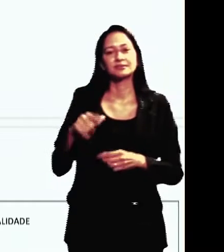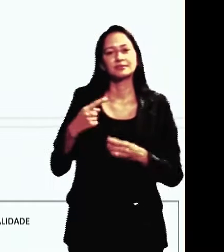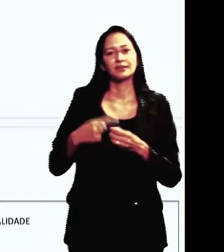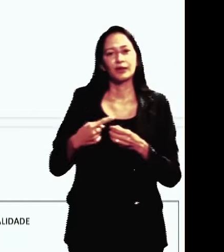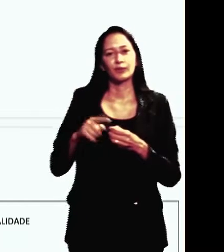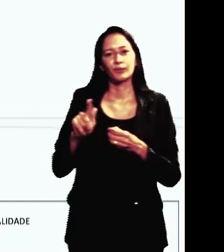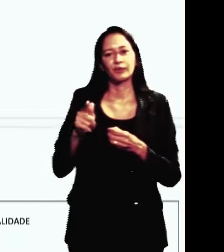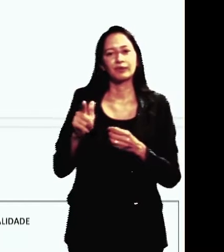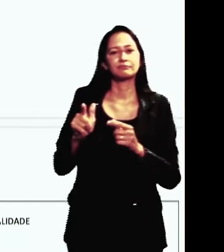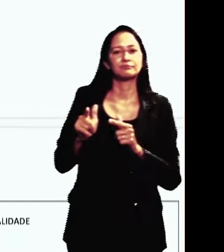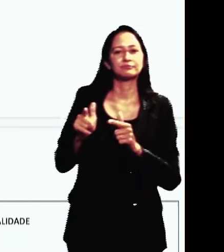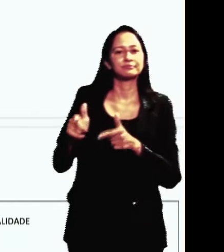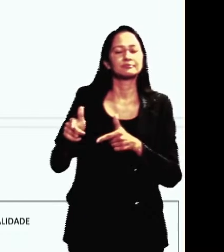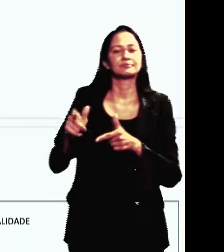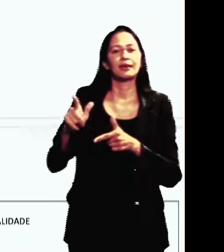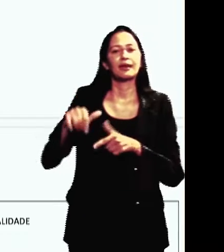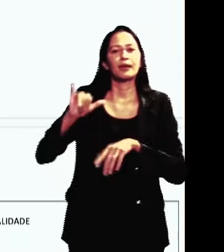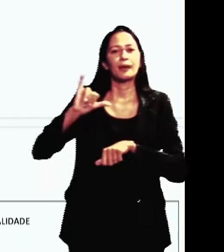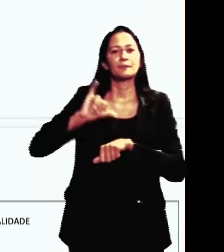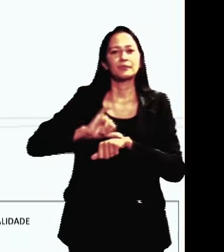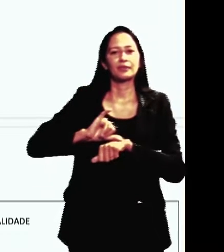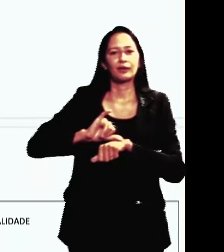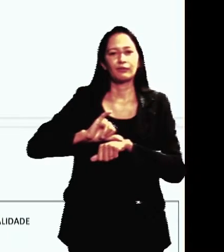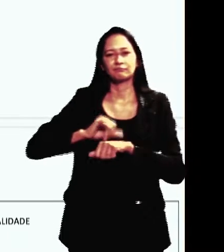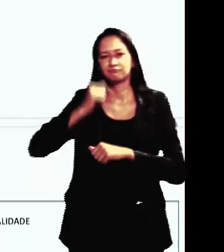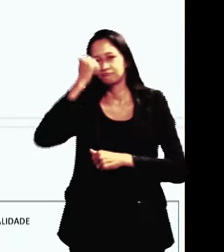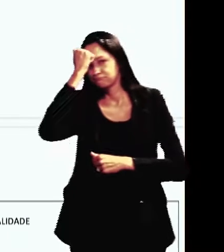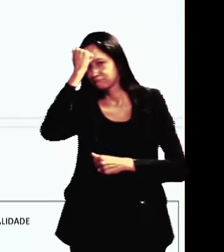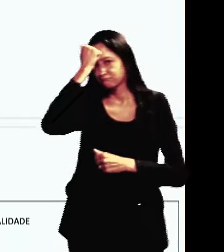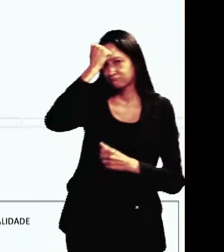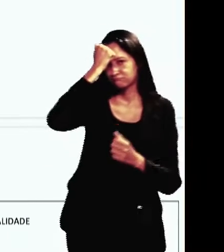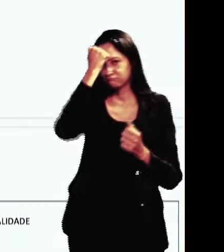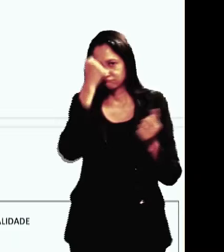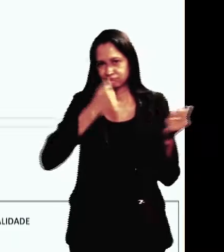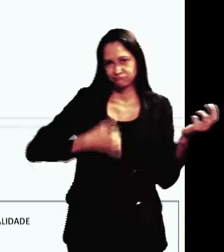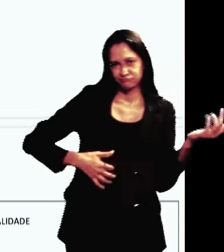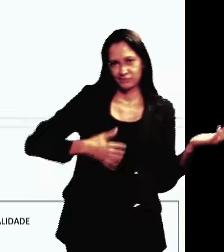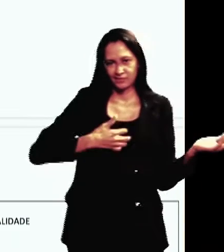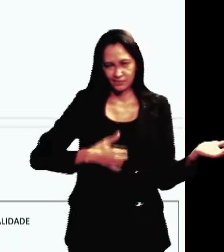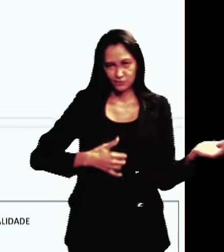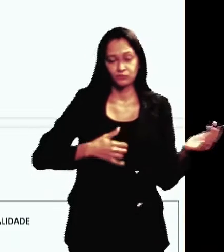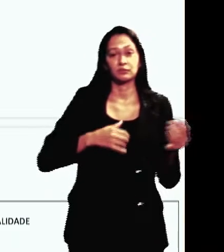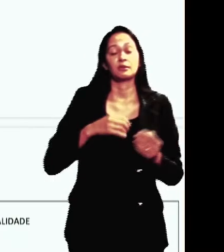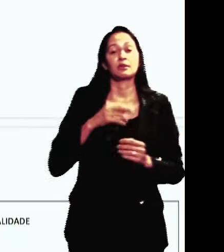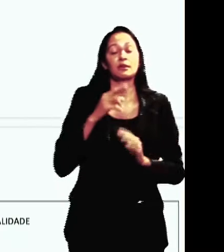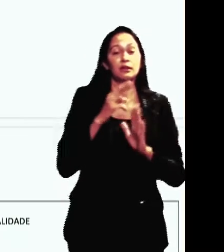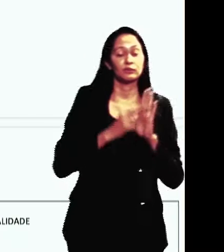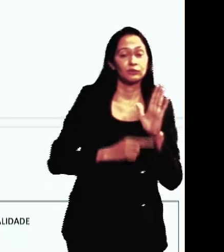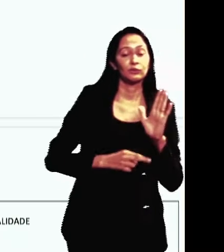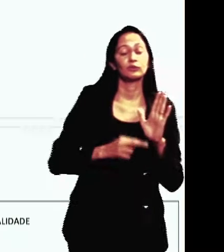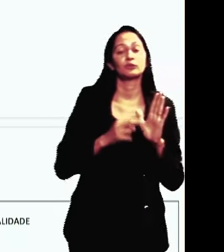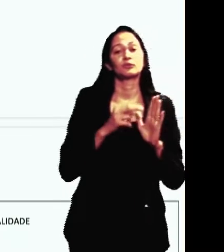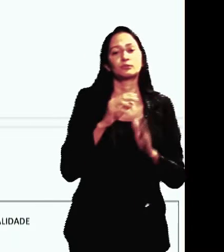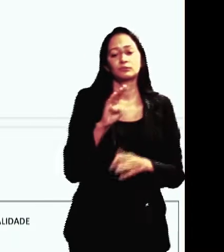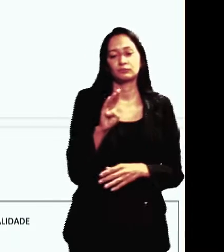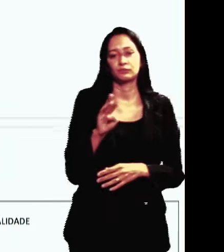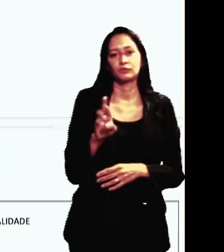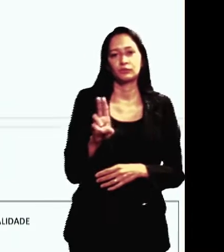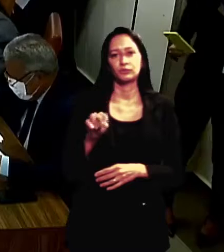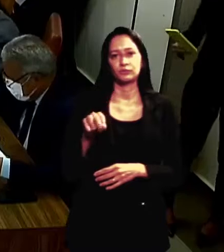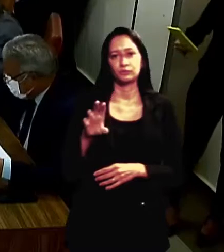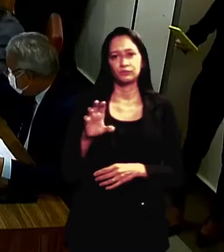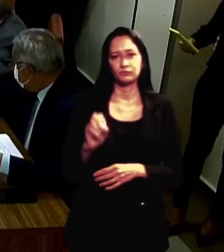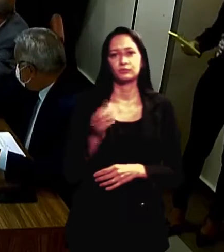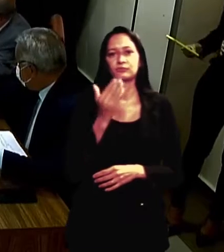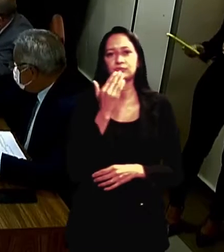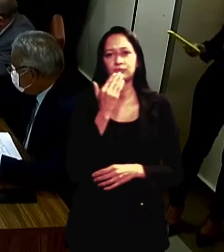Capital Nacional da Música Sertaneja. Procuradoria manifestou pela inconstitucionalidade, vereador relator Bruno Diniz pela aprovação. Senhor